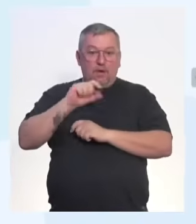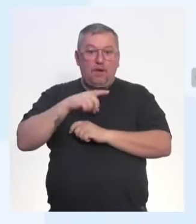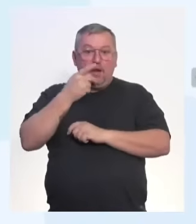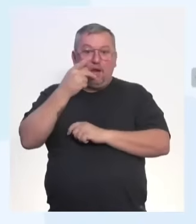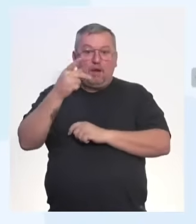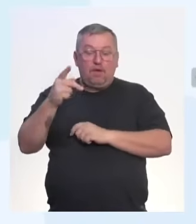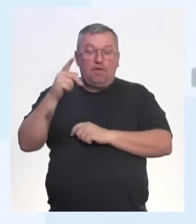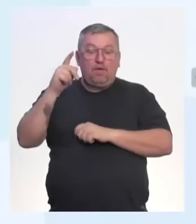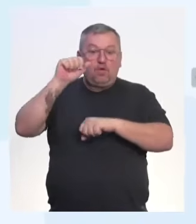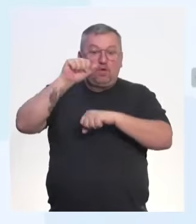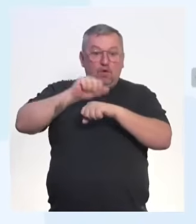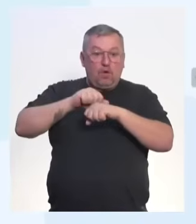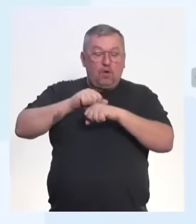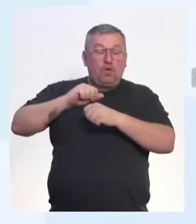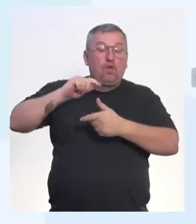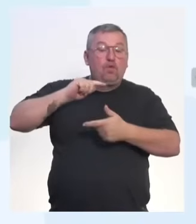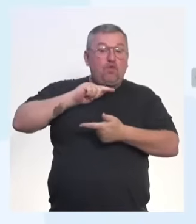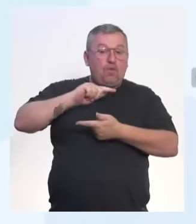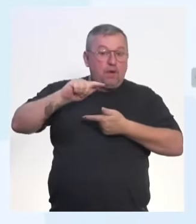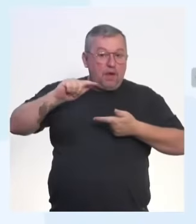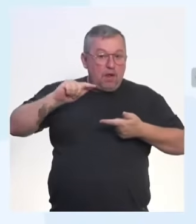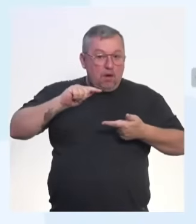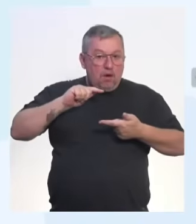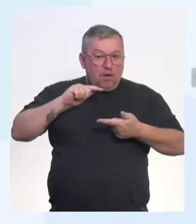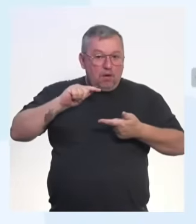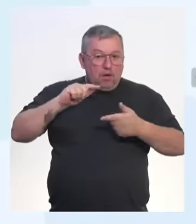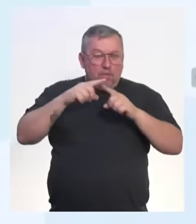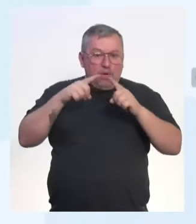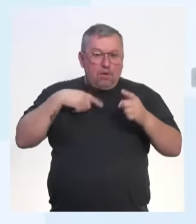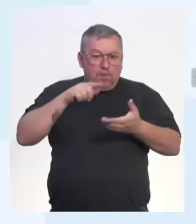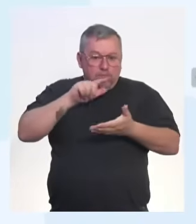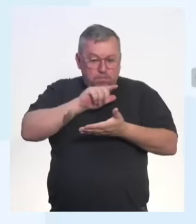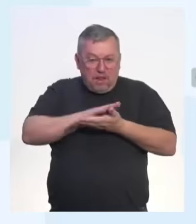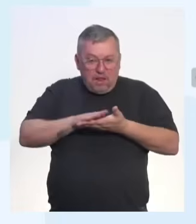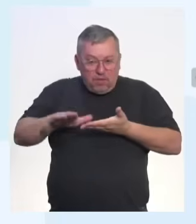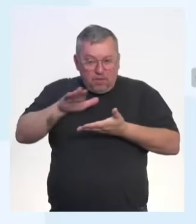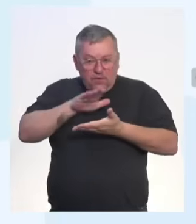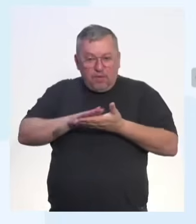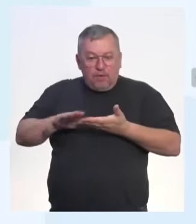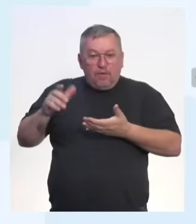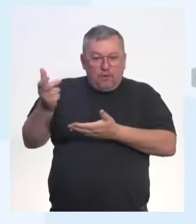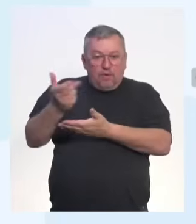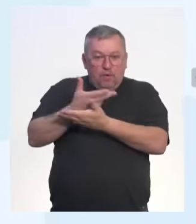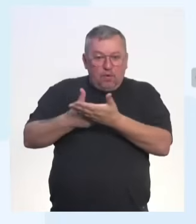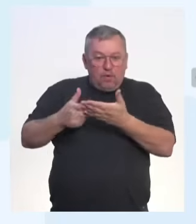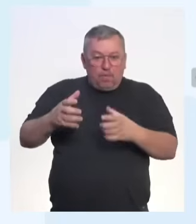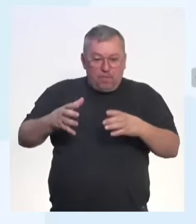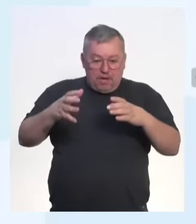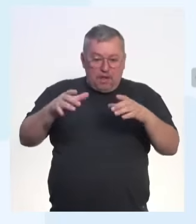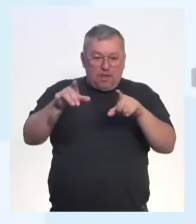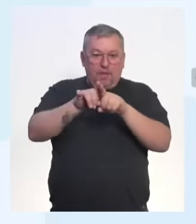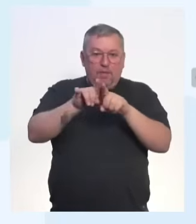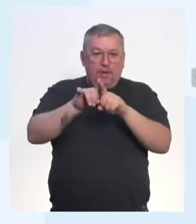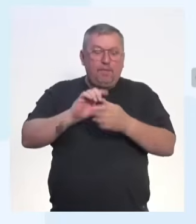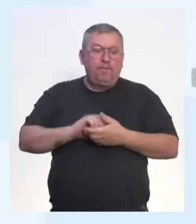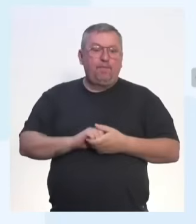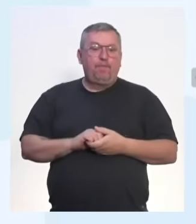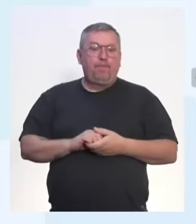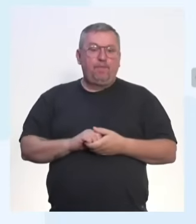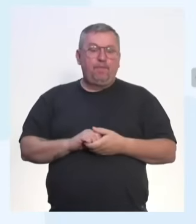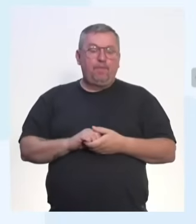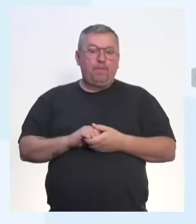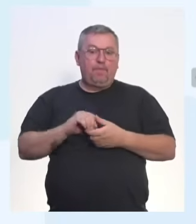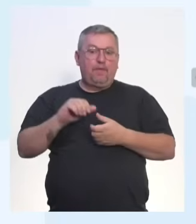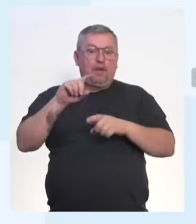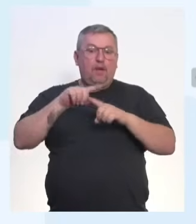de sólidos geométricos. Sólidos porque é como se fosse uma construção, é aquela ideia de você conseguir segurar também, né? Então,